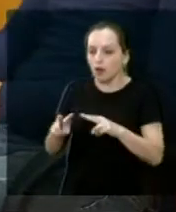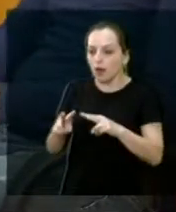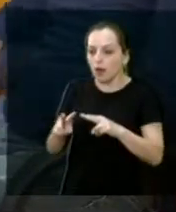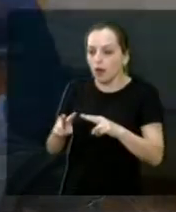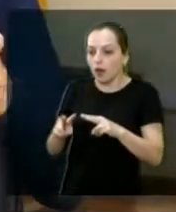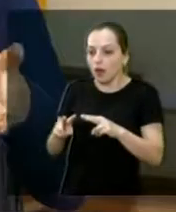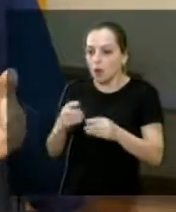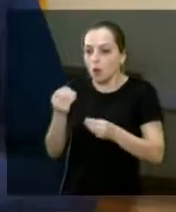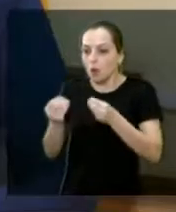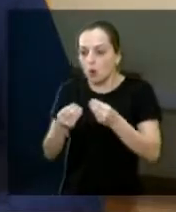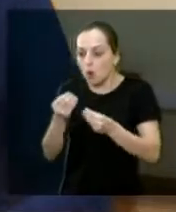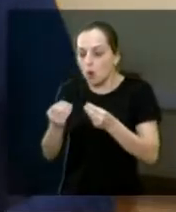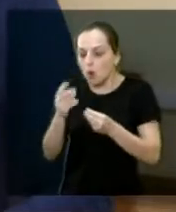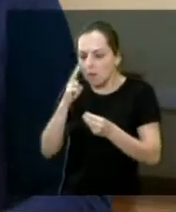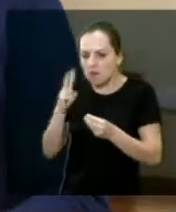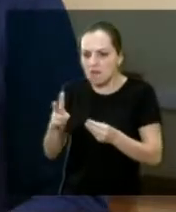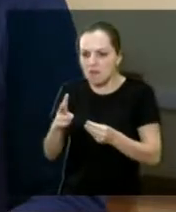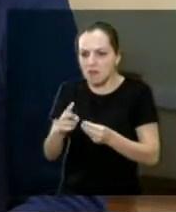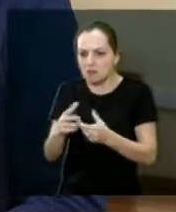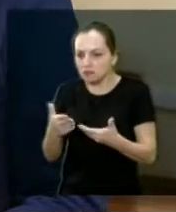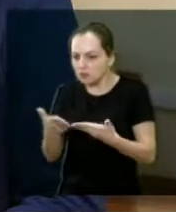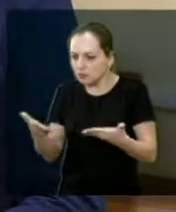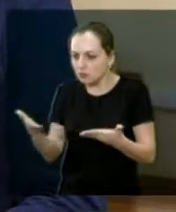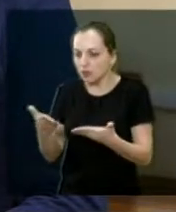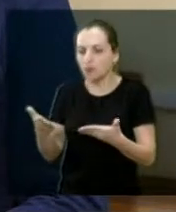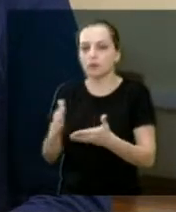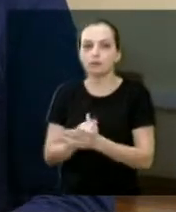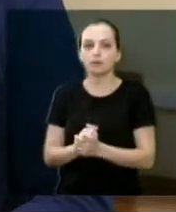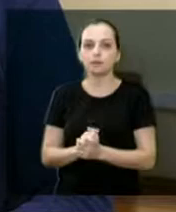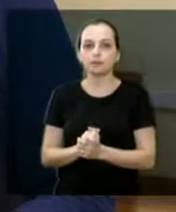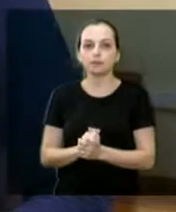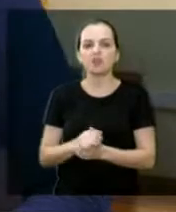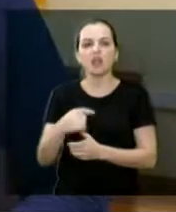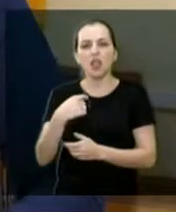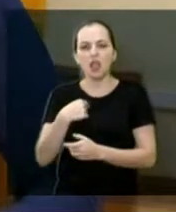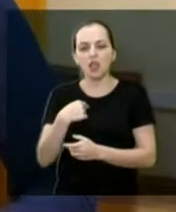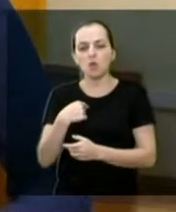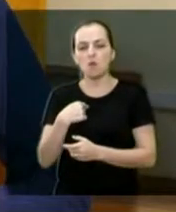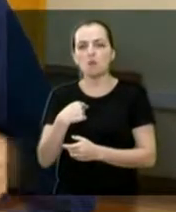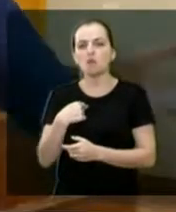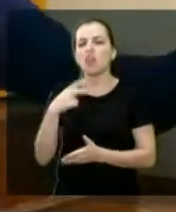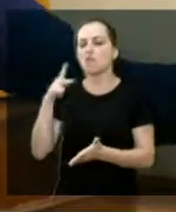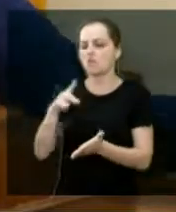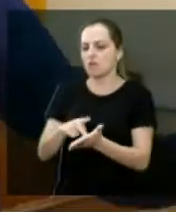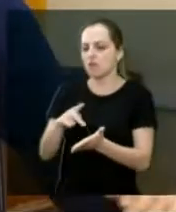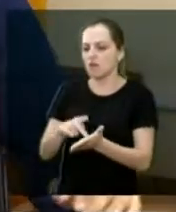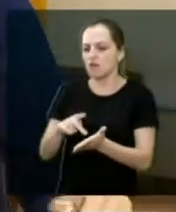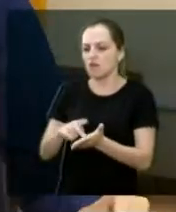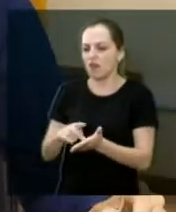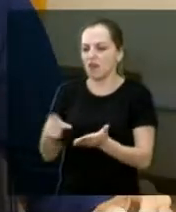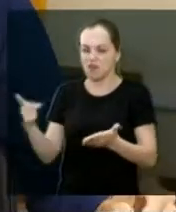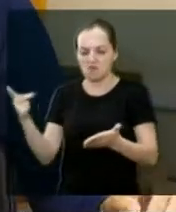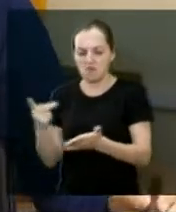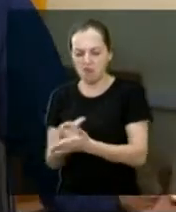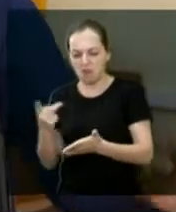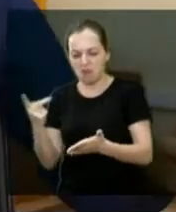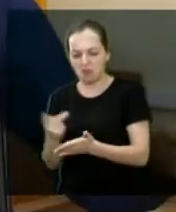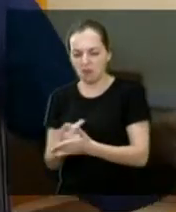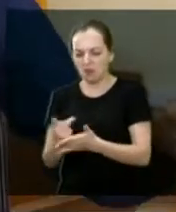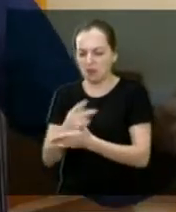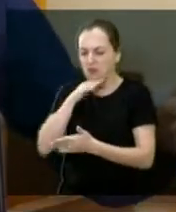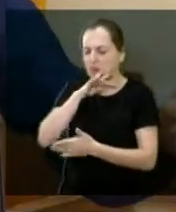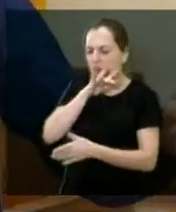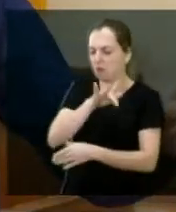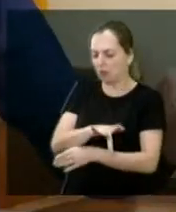Carlos Coelho. Como é que você viu essa jogada? Olha, Araújo, sinceramente, foi um verdadeiro rebosteio. Ficou